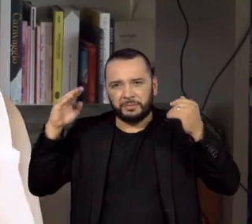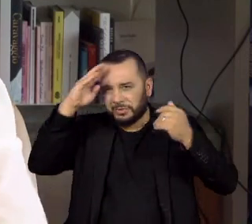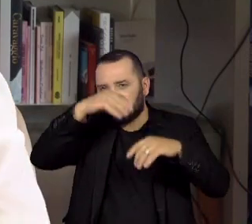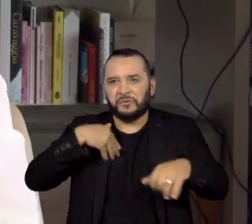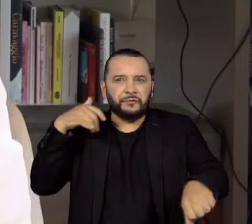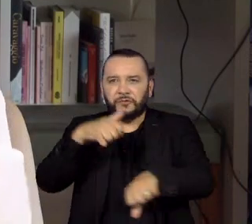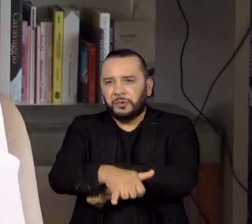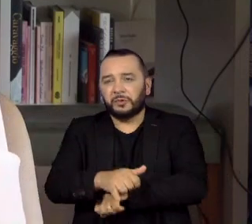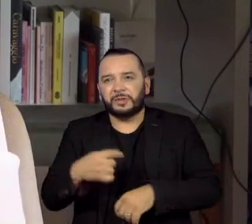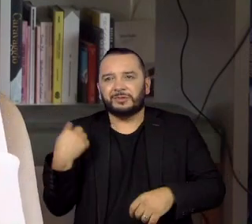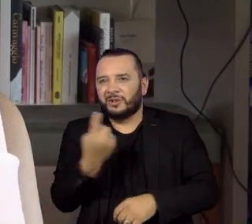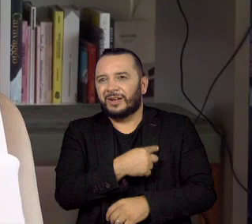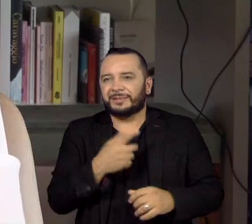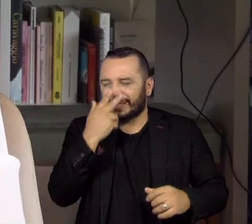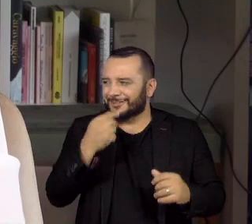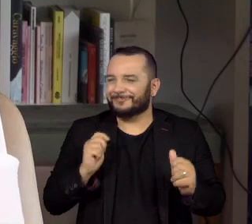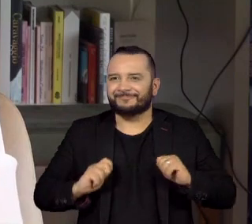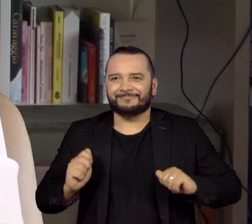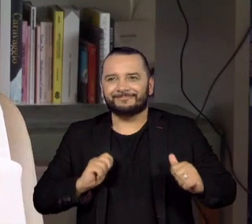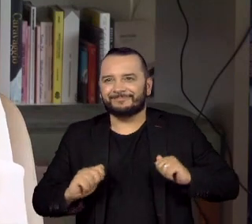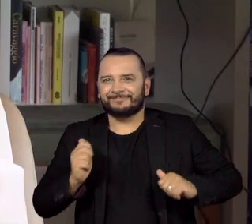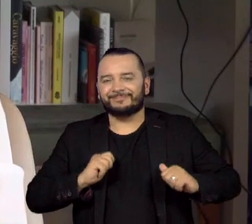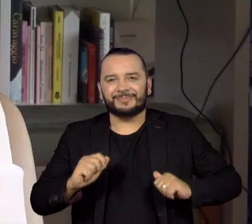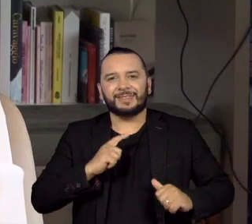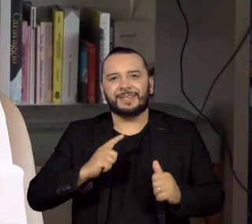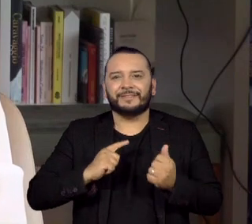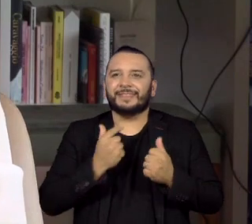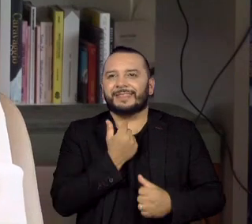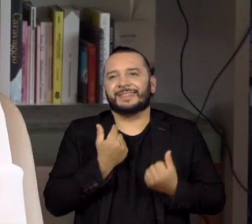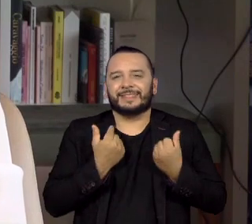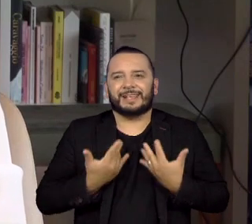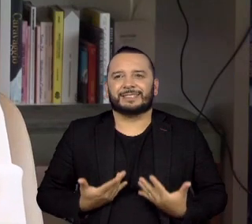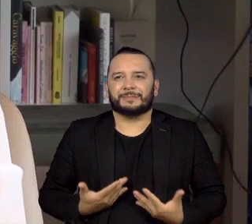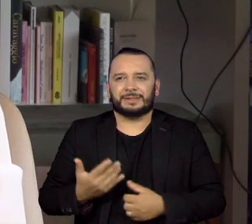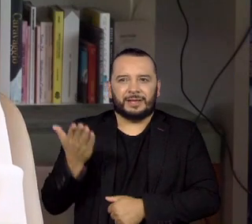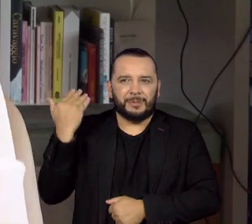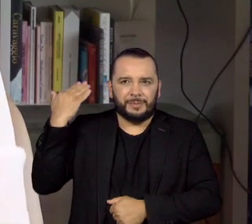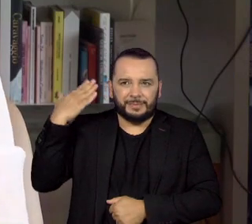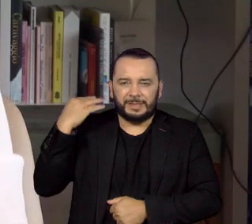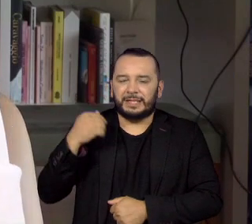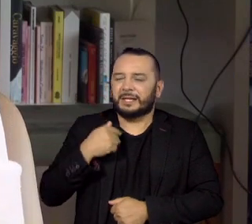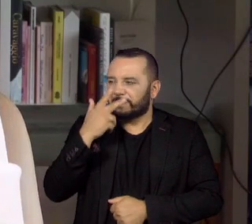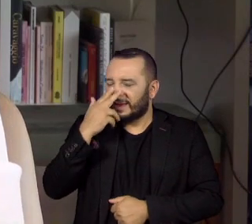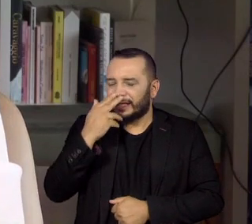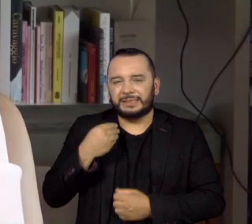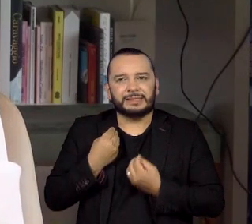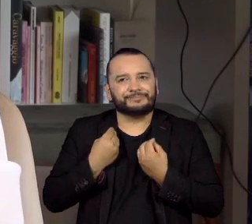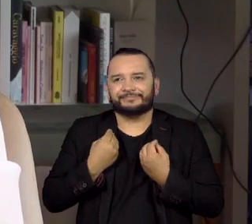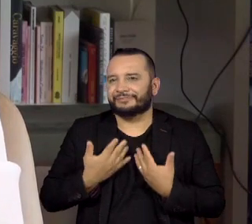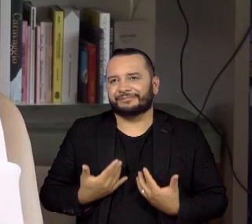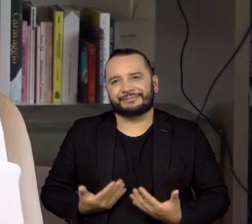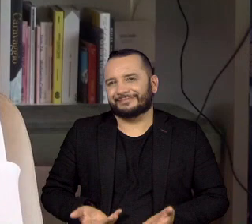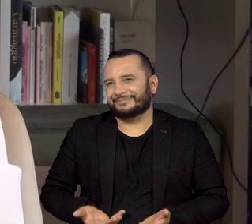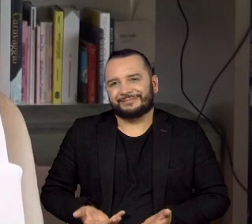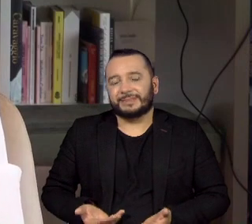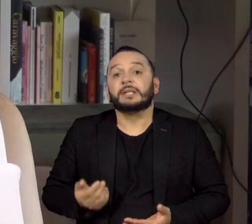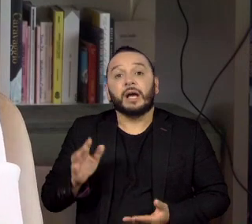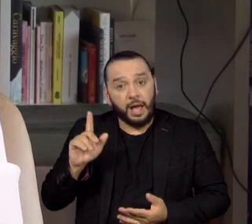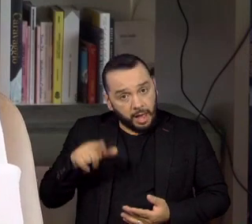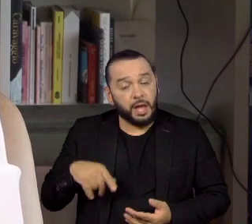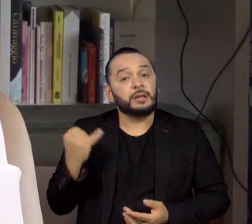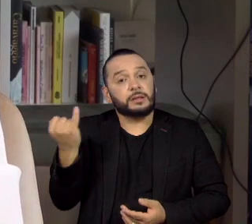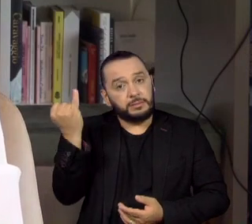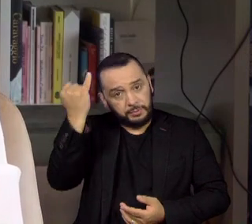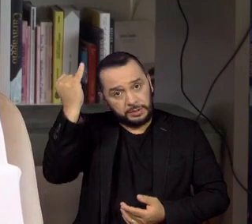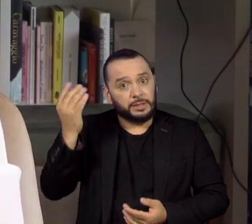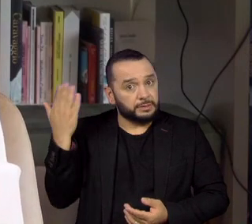de... E eu acho que até a decepção que a gente teve lá atrás indica que teria sido um debate importante para a eleição